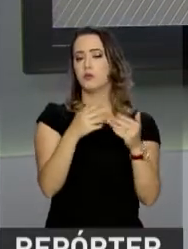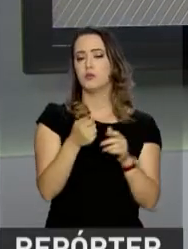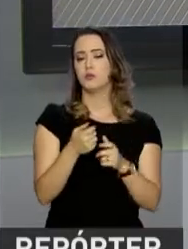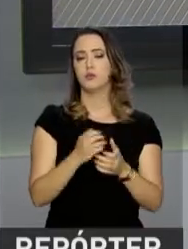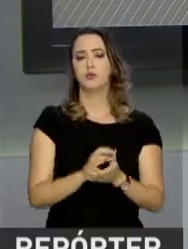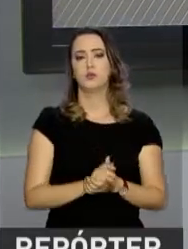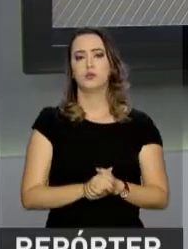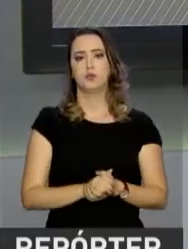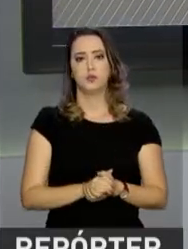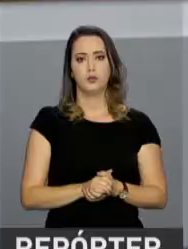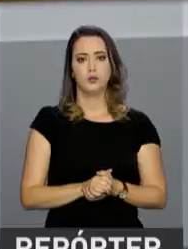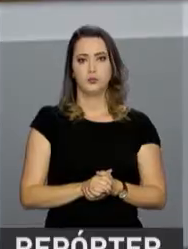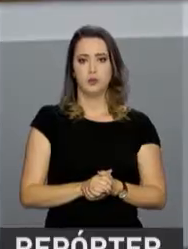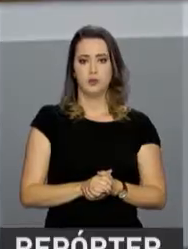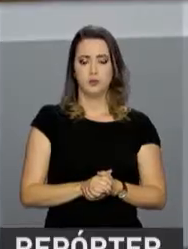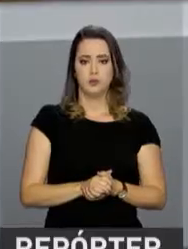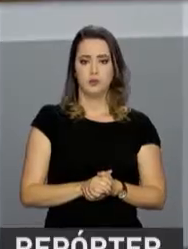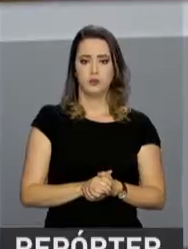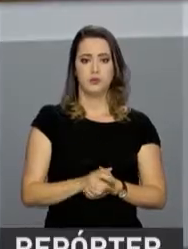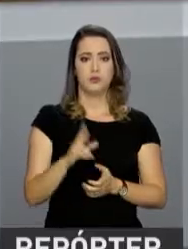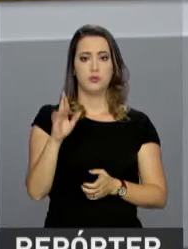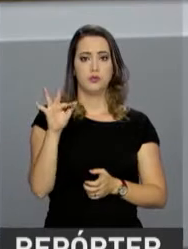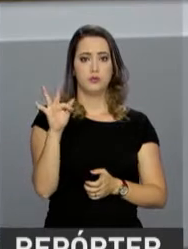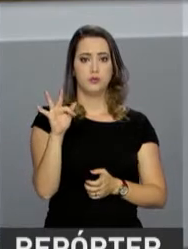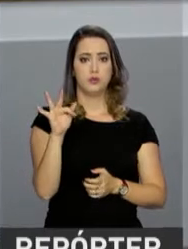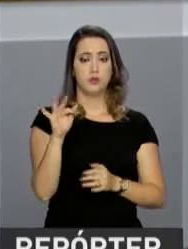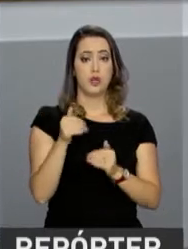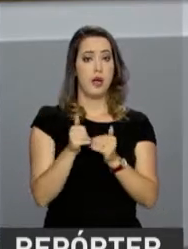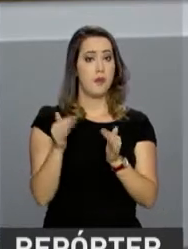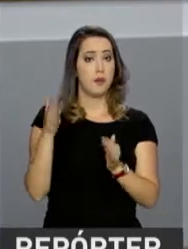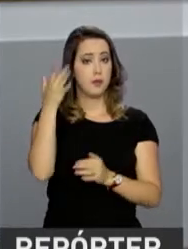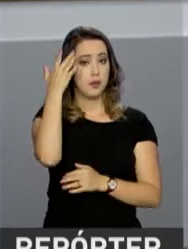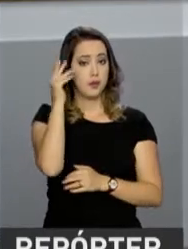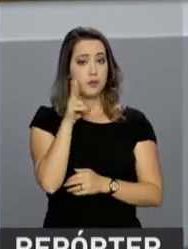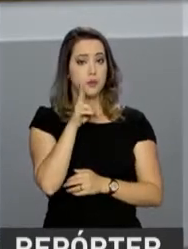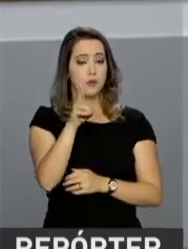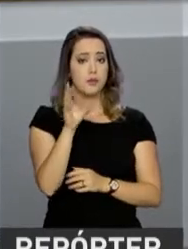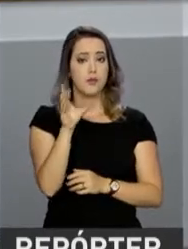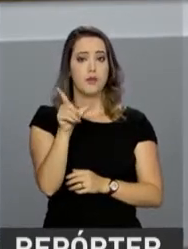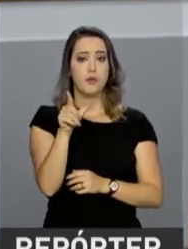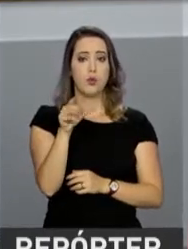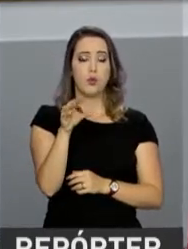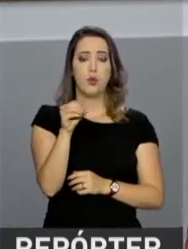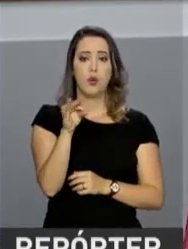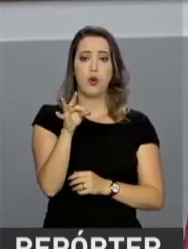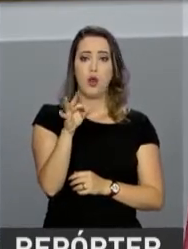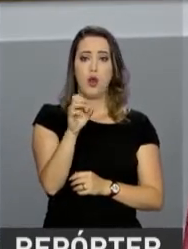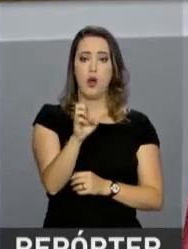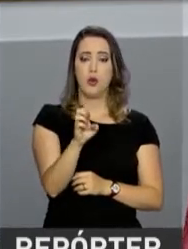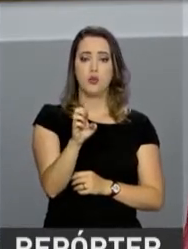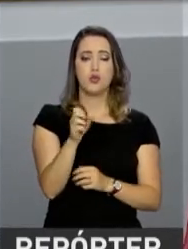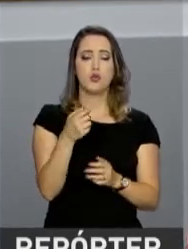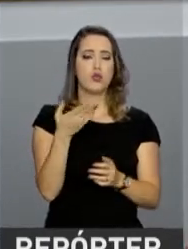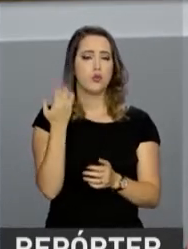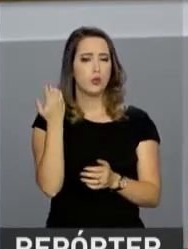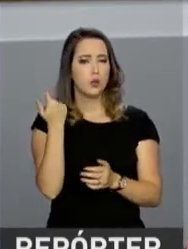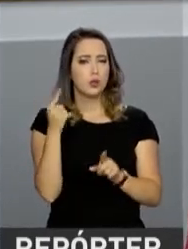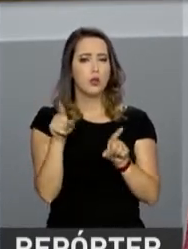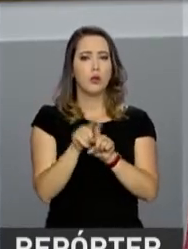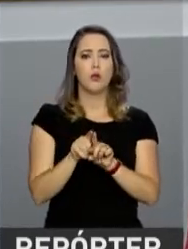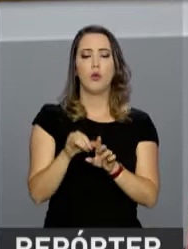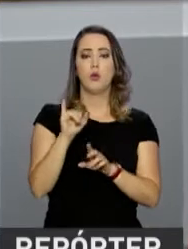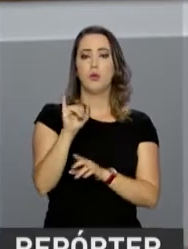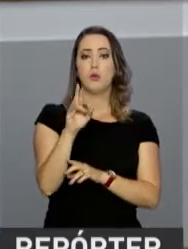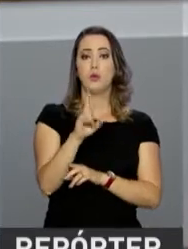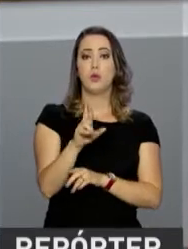investimentos a receita federal abre amanhã consulta ao lote residual de restituição do imposto de renda pessoa